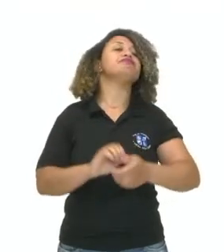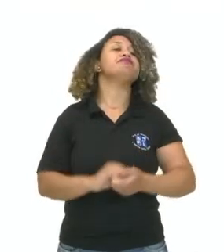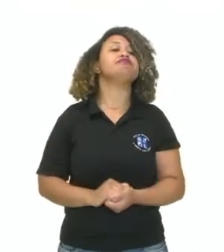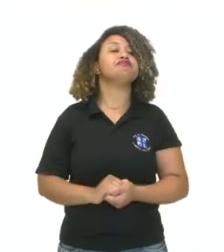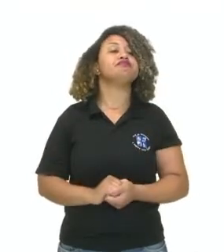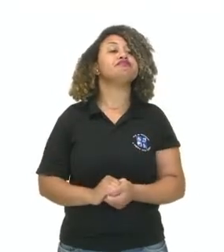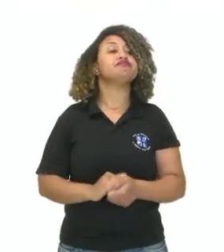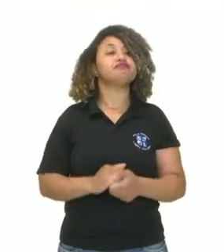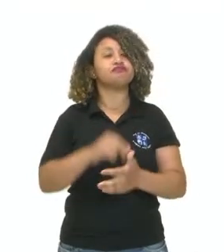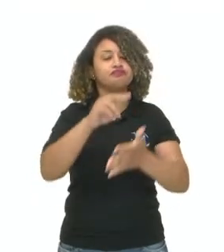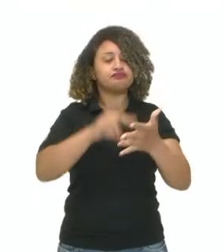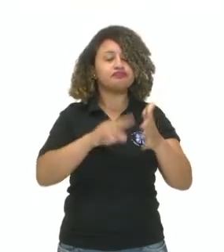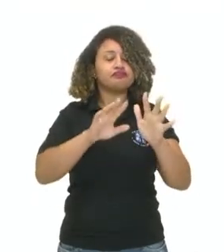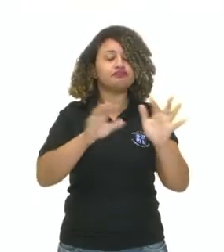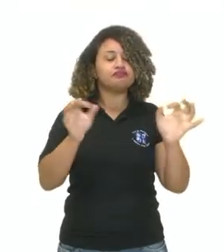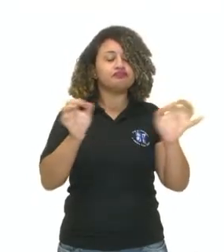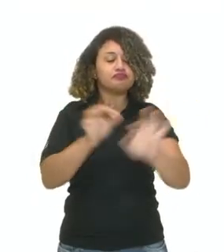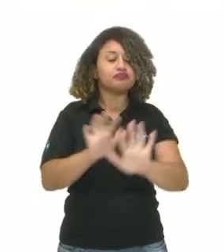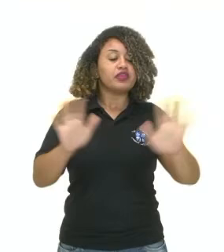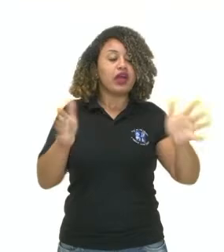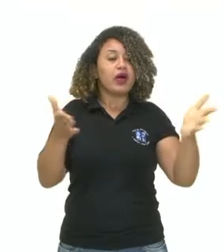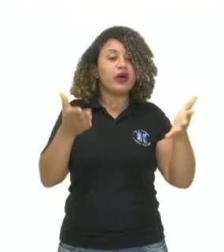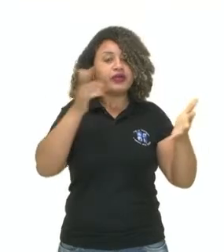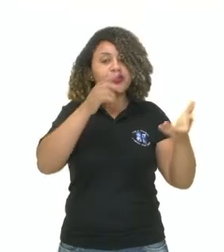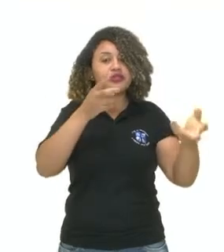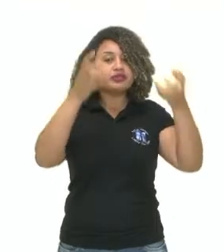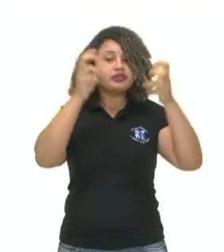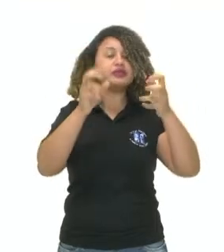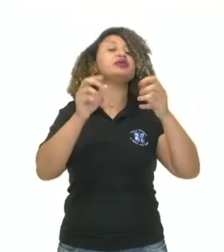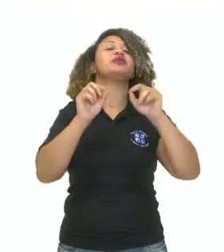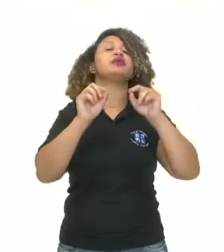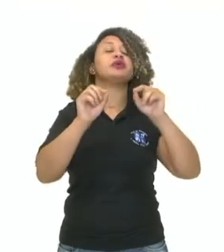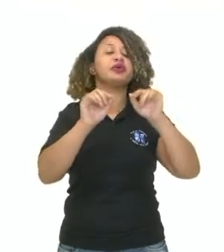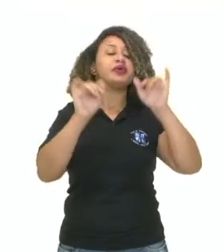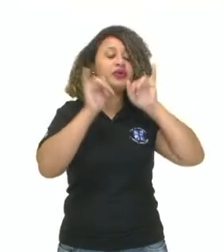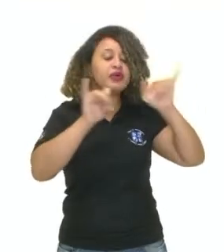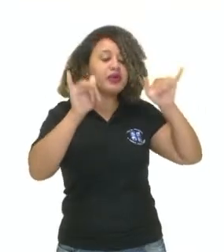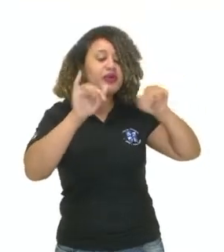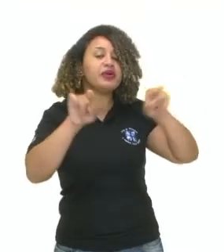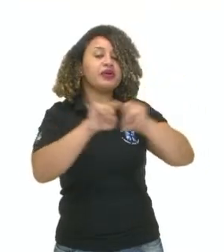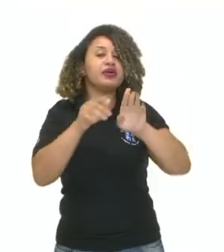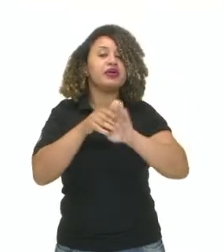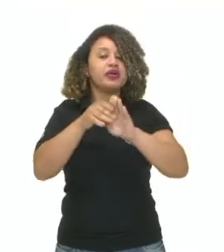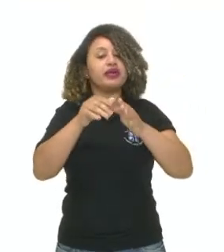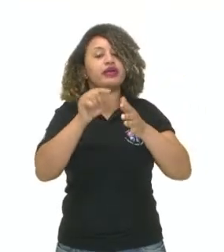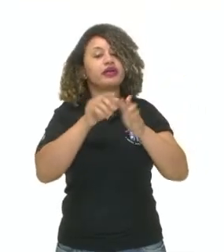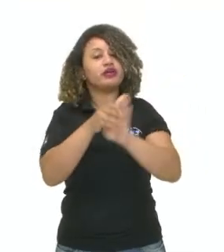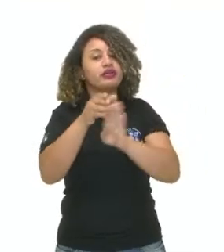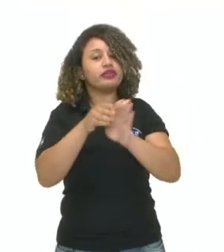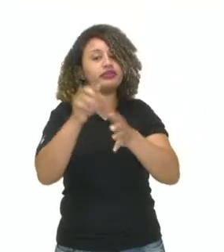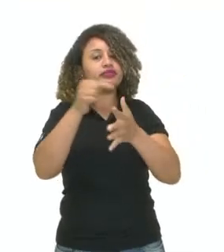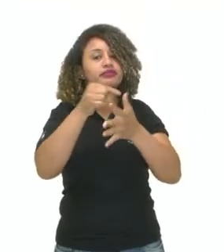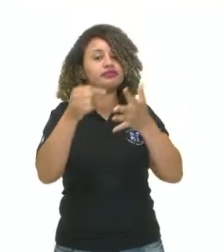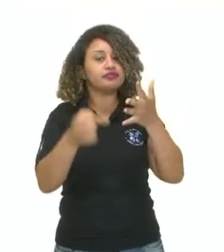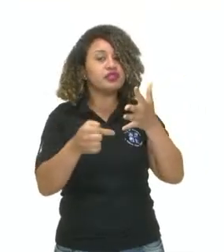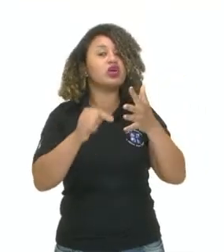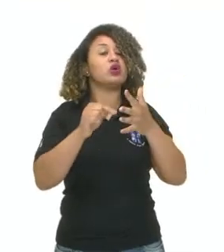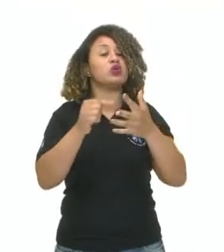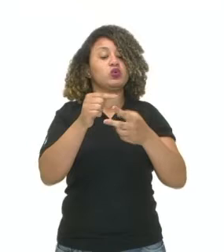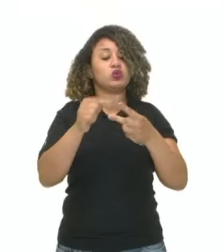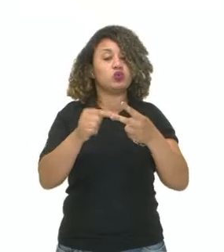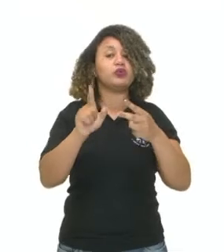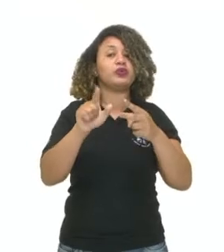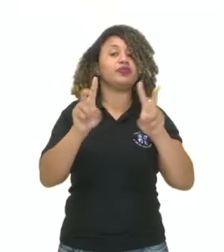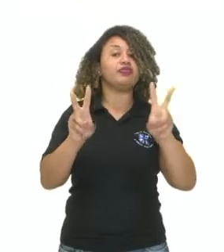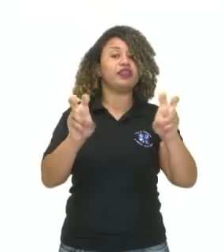Cerramos a leitura, conseguimos perceber aí a notícia e o guia. Os dois tratam da mesma temática, do mesmo assunto,